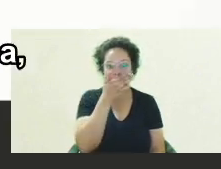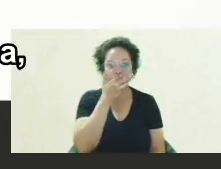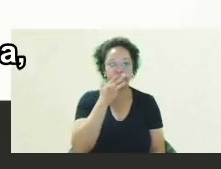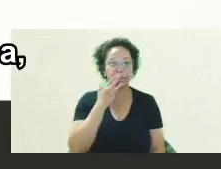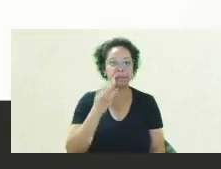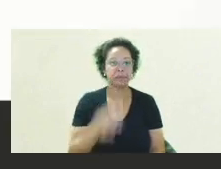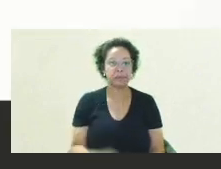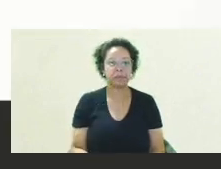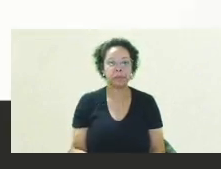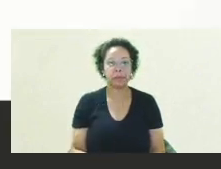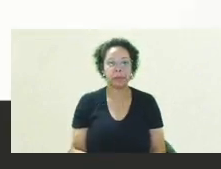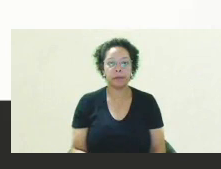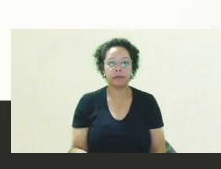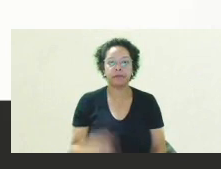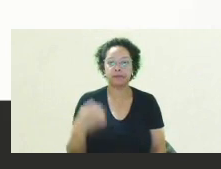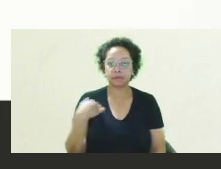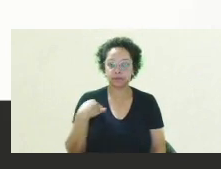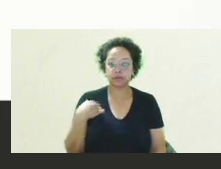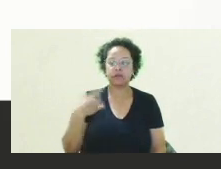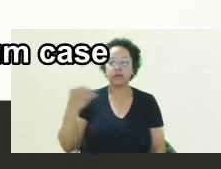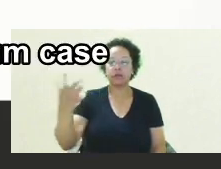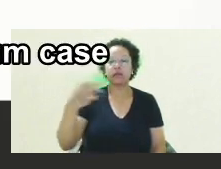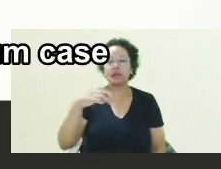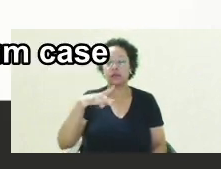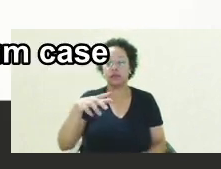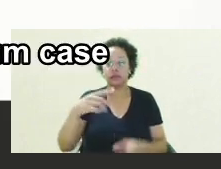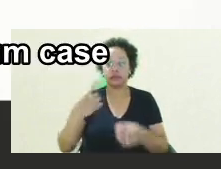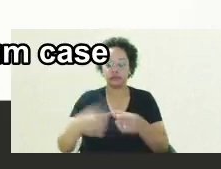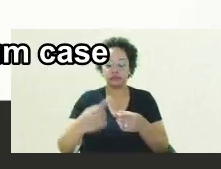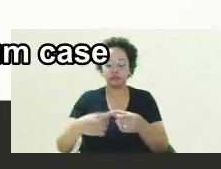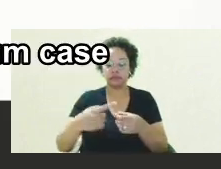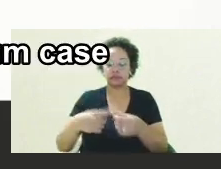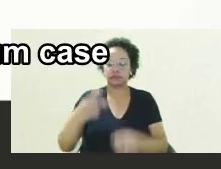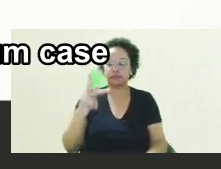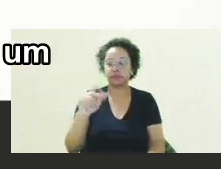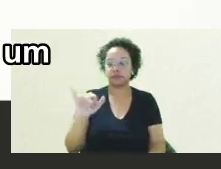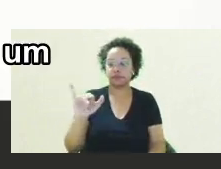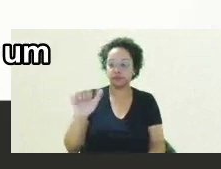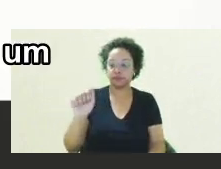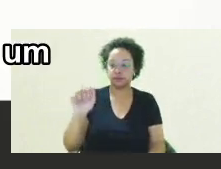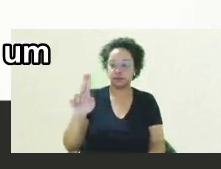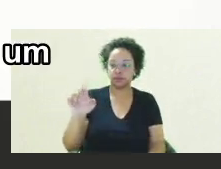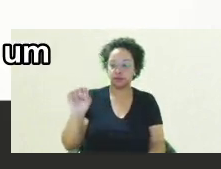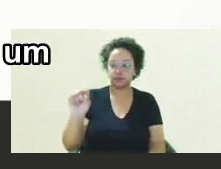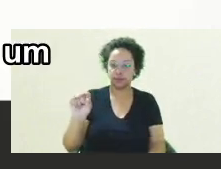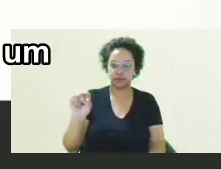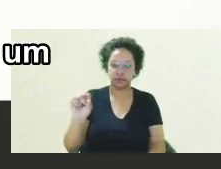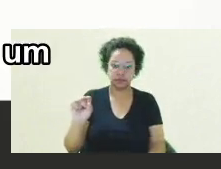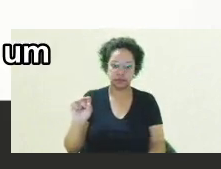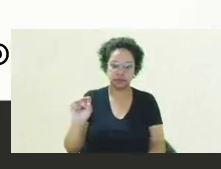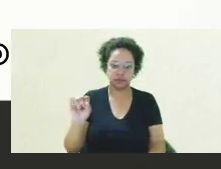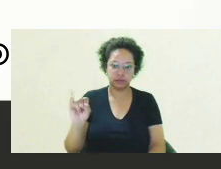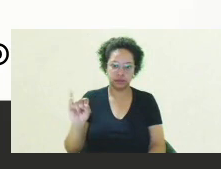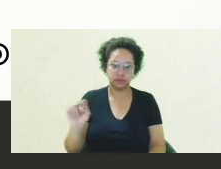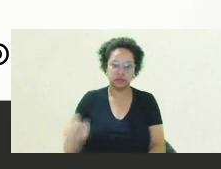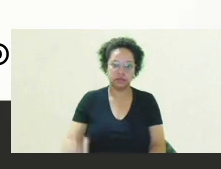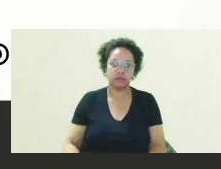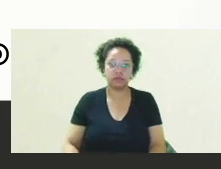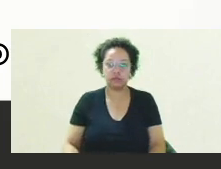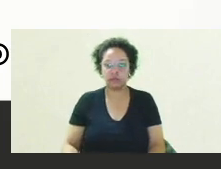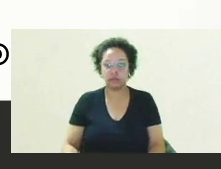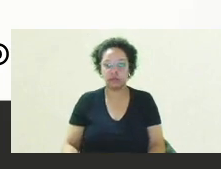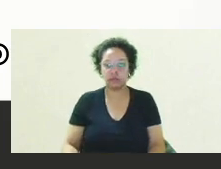Aí, bom. Eu sou nordestina, eu sou do Piauí. E por isso eu não vou falar um case do bebê aqui. Eu vou falar um